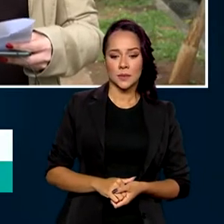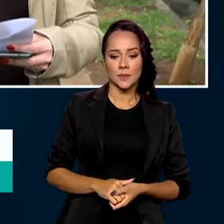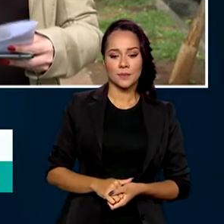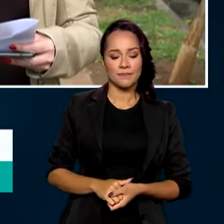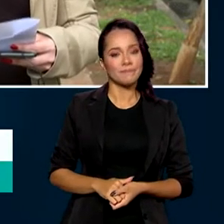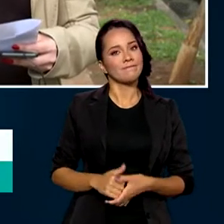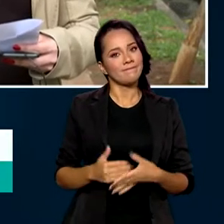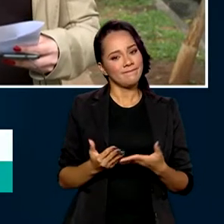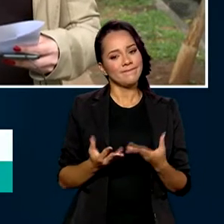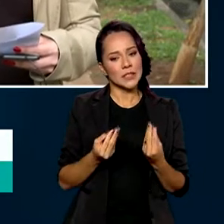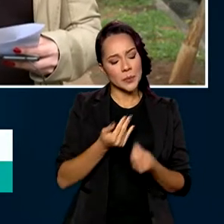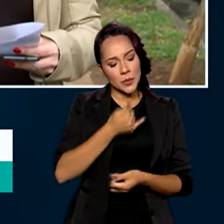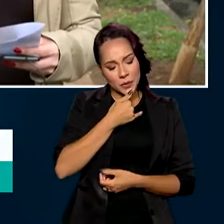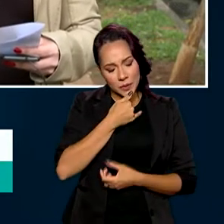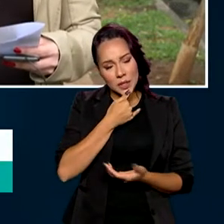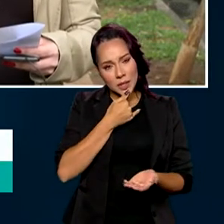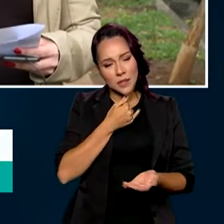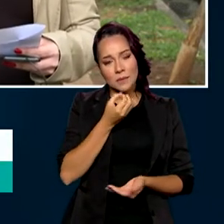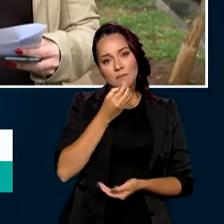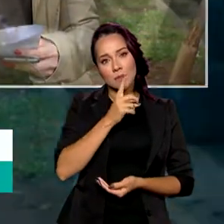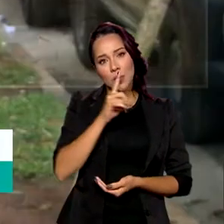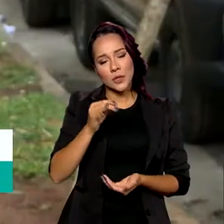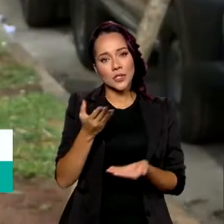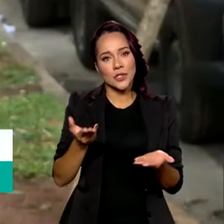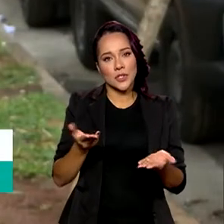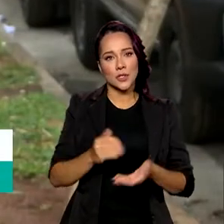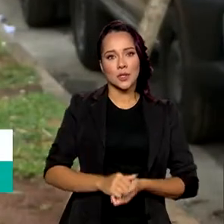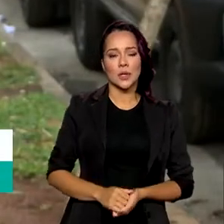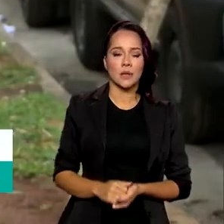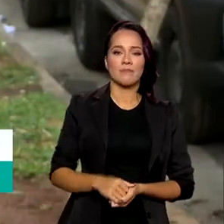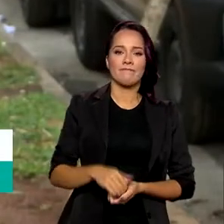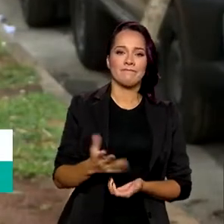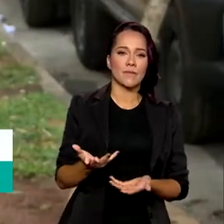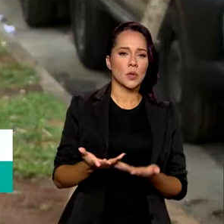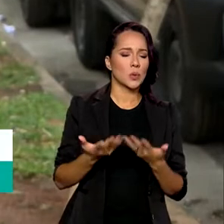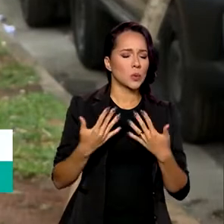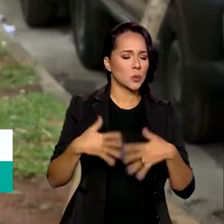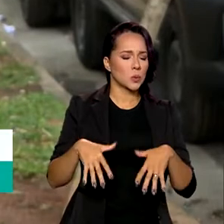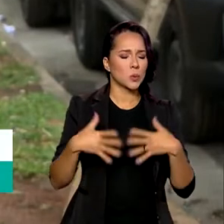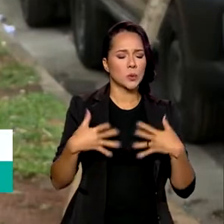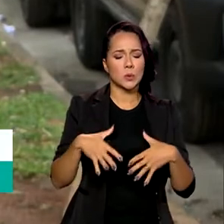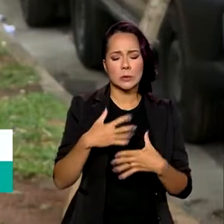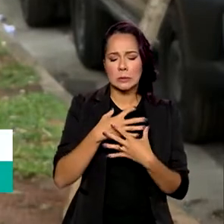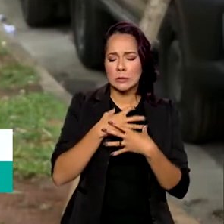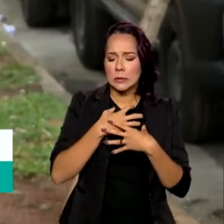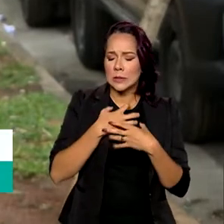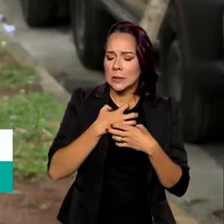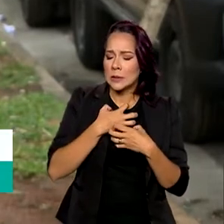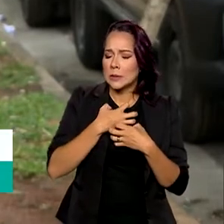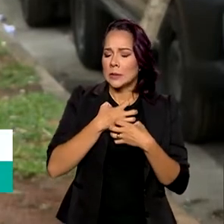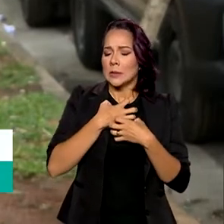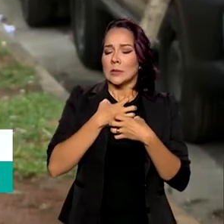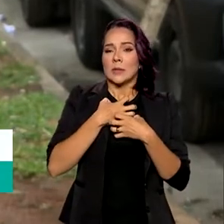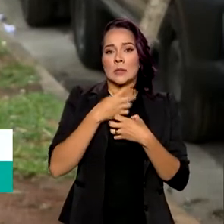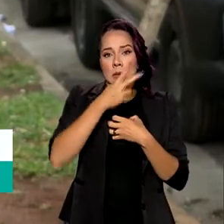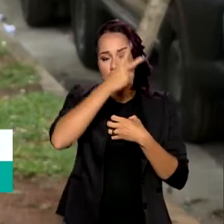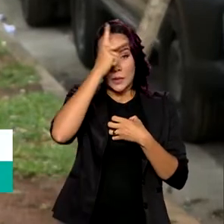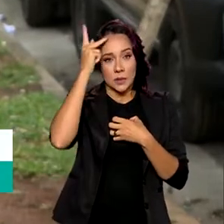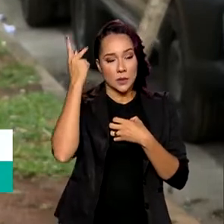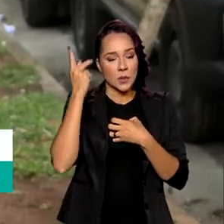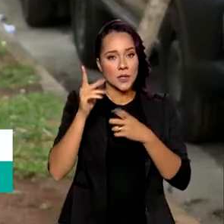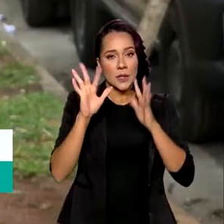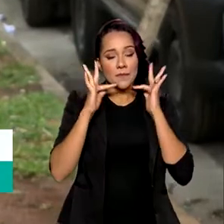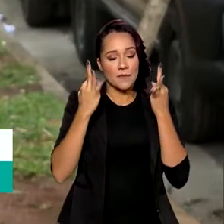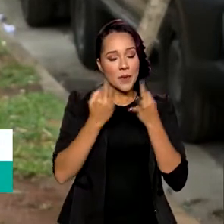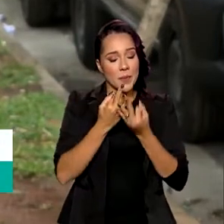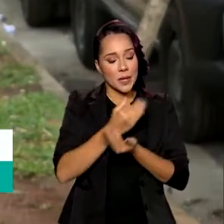é muito né Miguelzinho bom dia para você bom dia para Monique uma tragédia imensa e uma dor em comensurável para as pessoas aí que